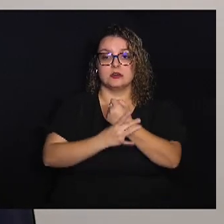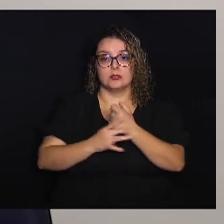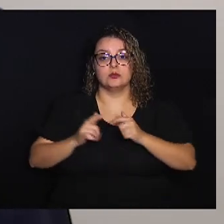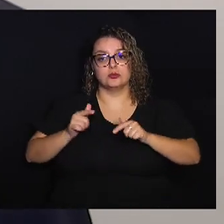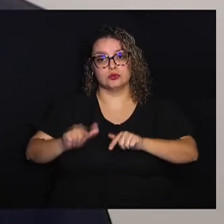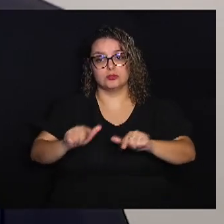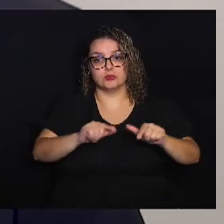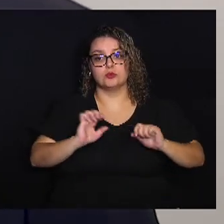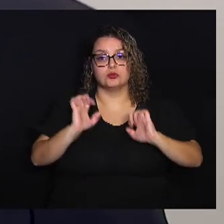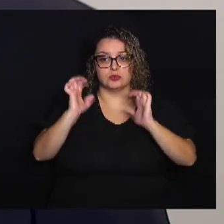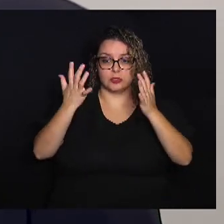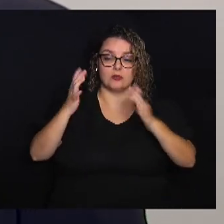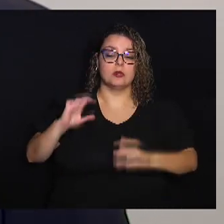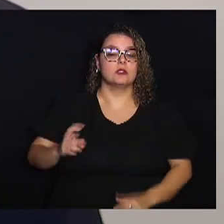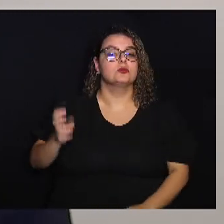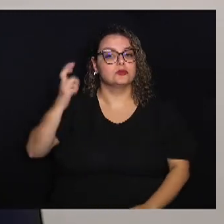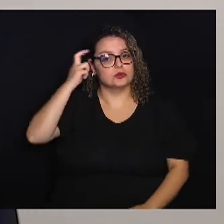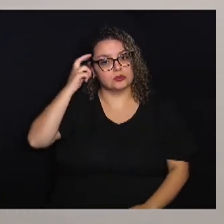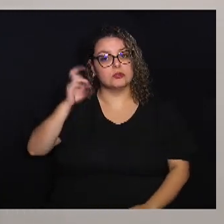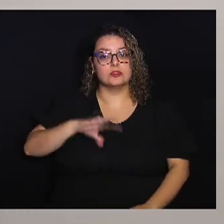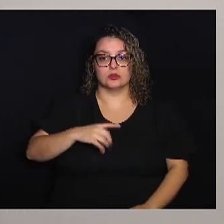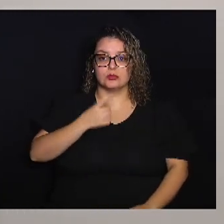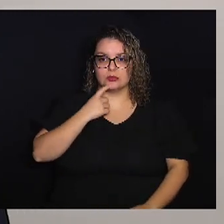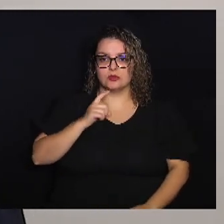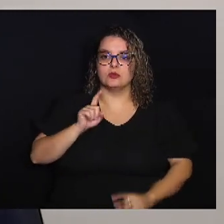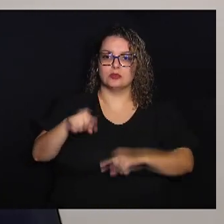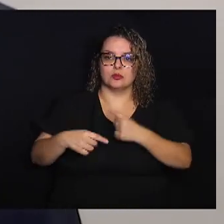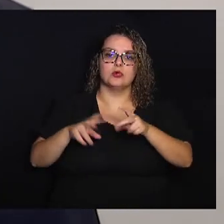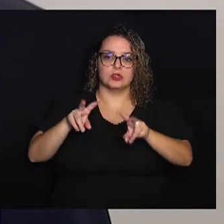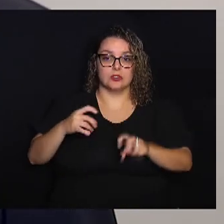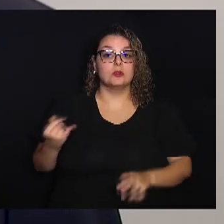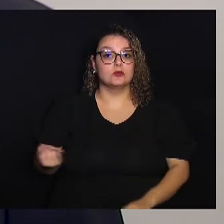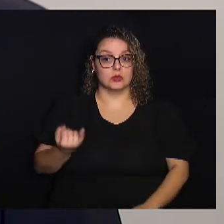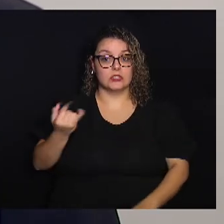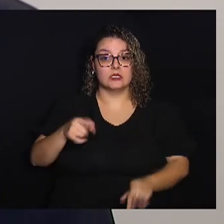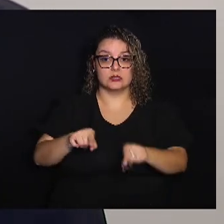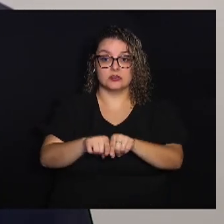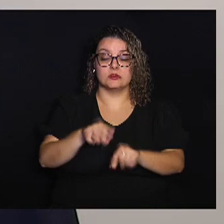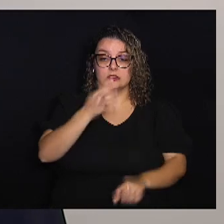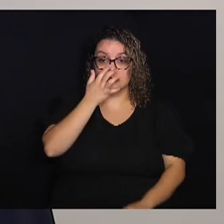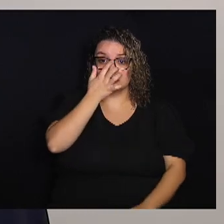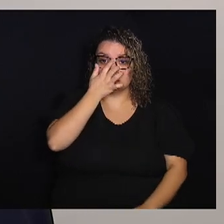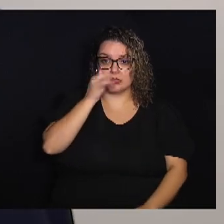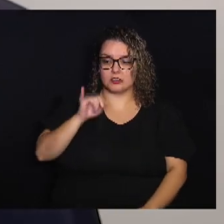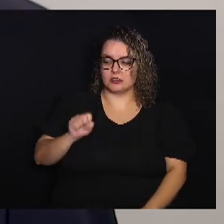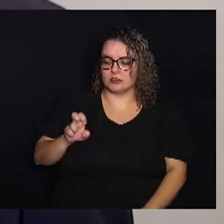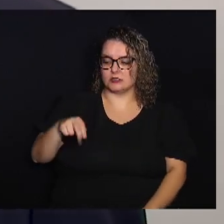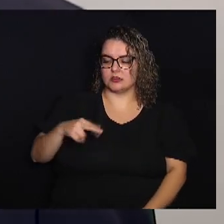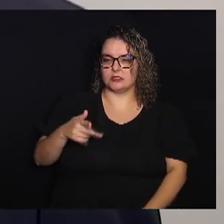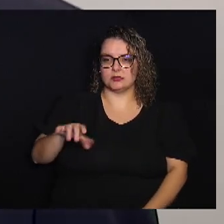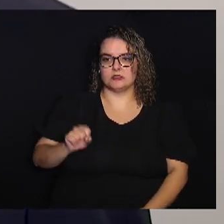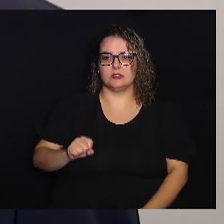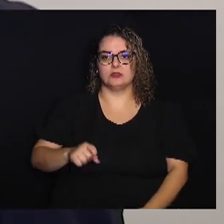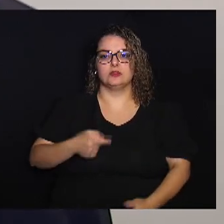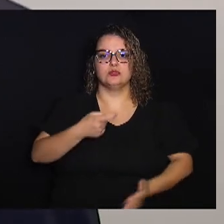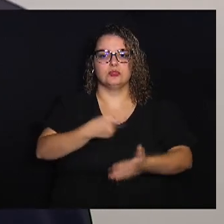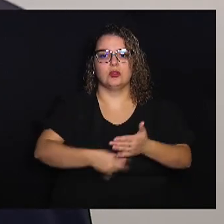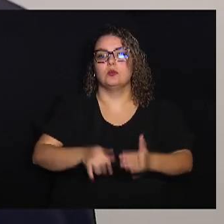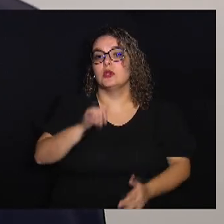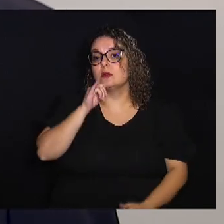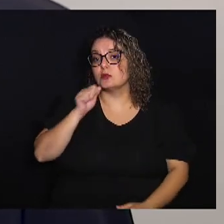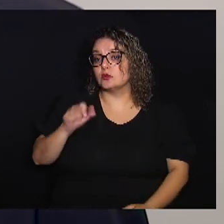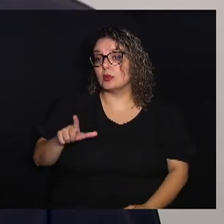eventos culturais da cidade de Campinas. E o outro assunto relevante é a isenção de taxas, por exemplo, do